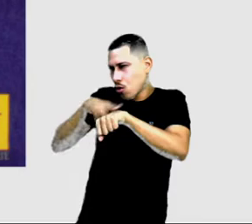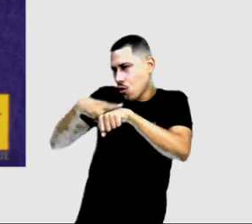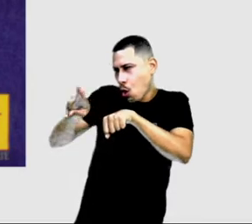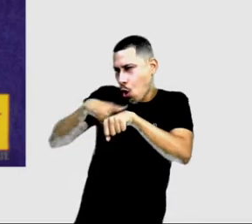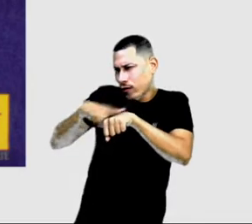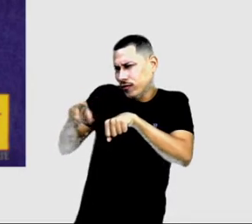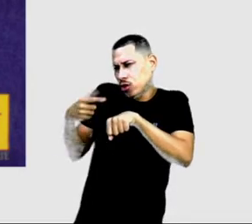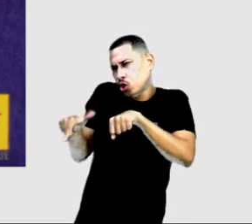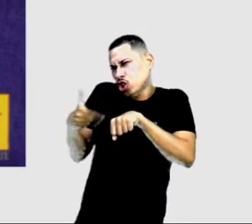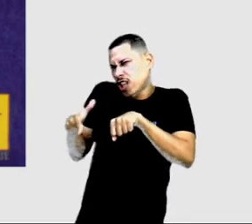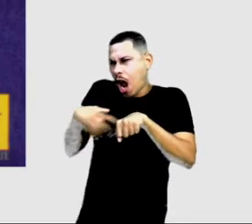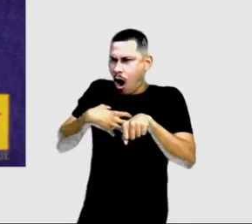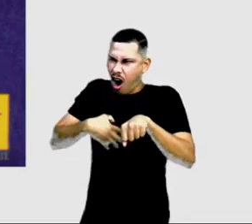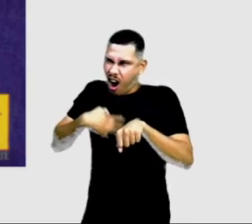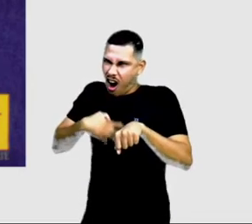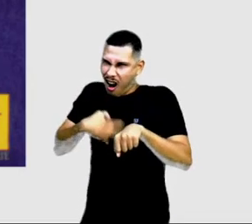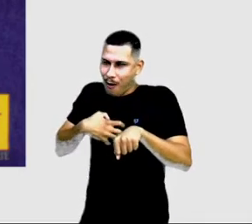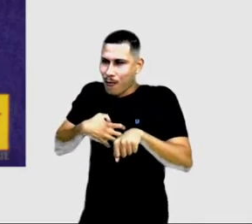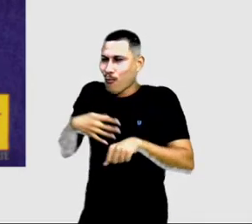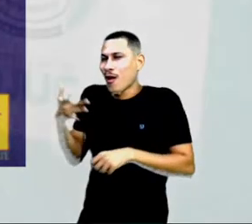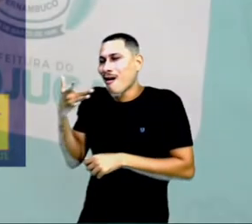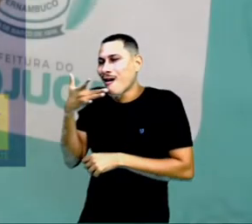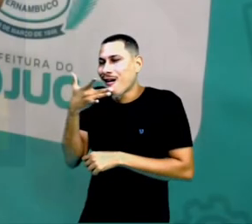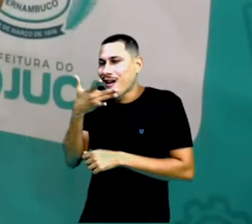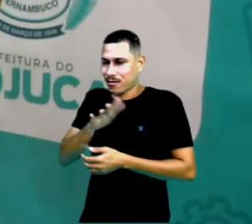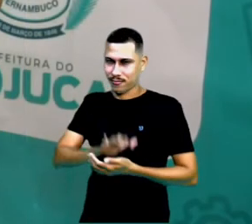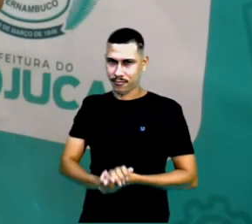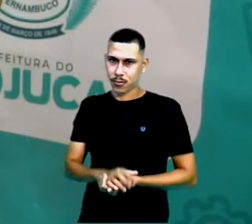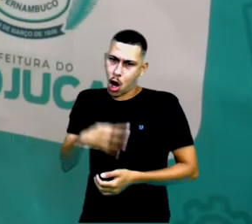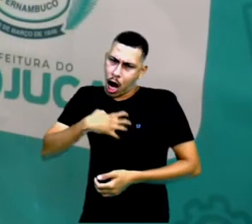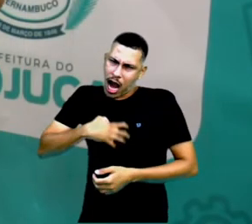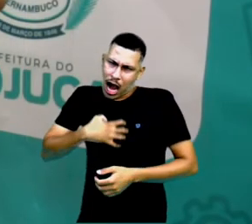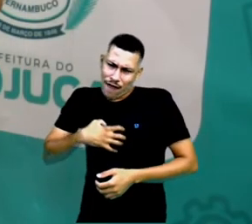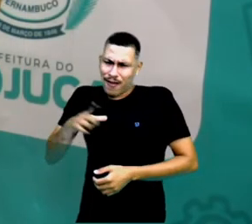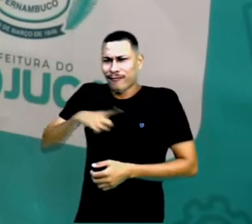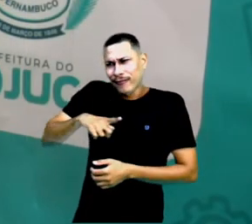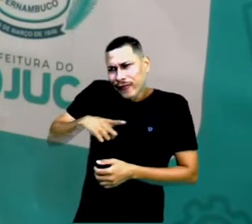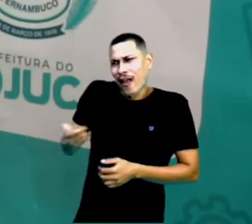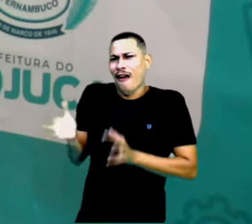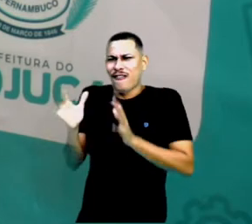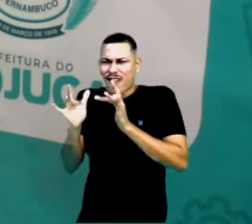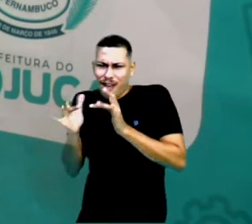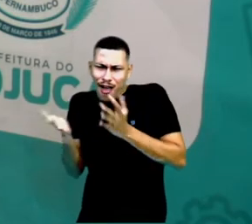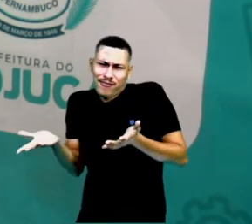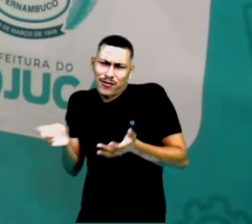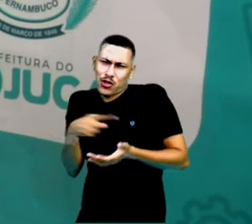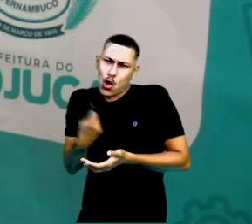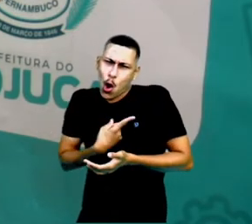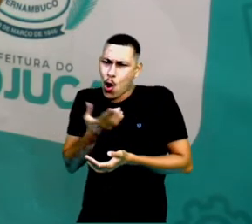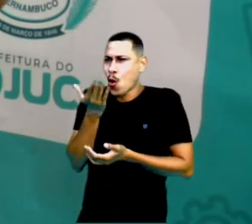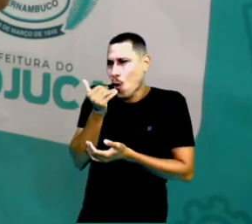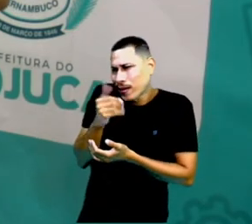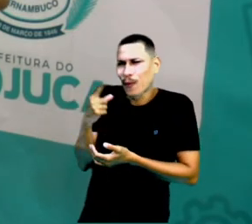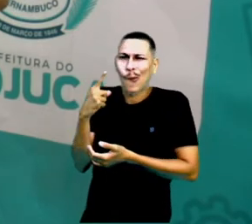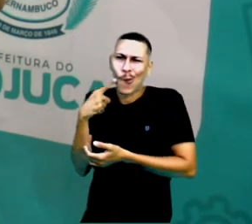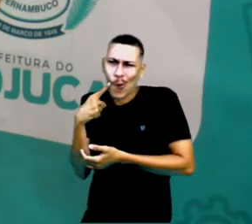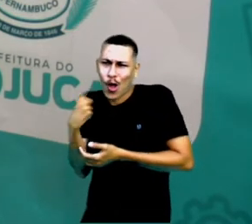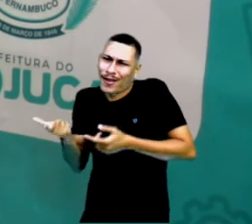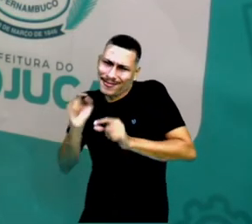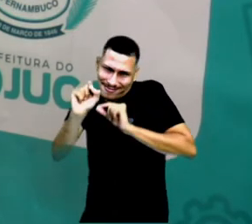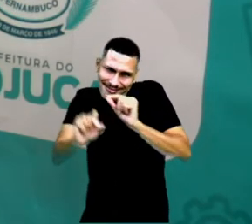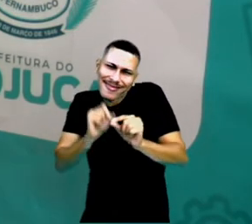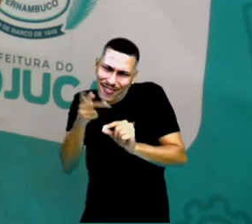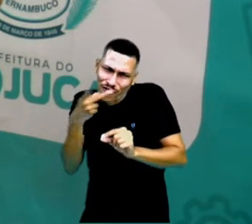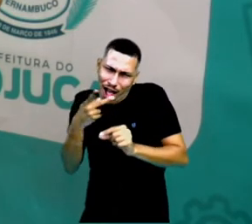mau humor que resista. Então, a raiva que a gente tem aí do namorado vai passar se a gente comer o bombom. Pelo menos é o que